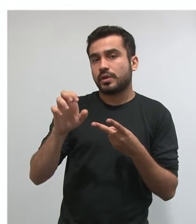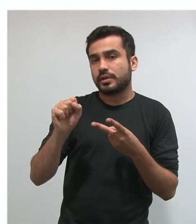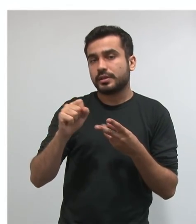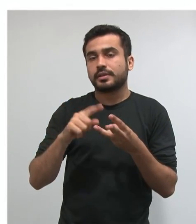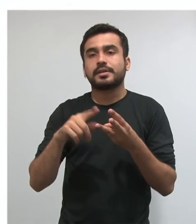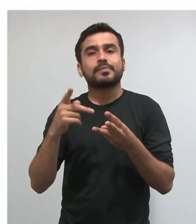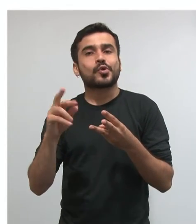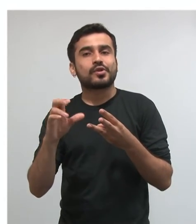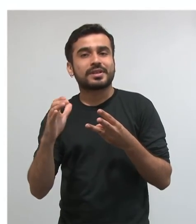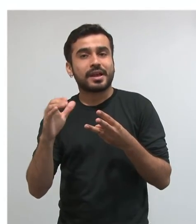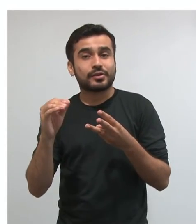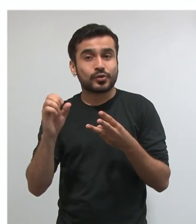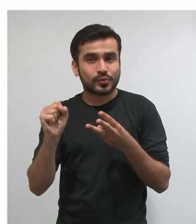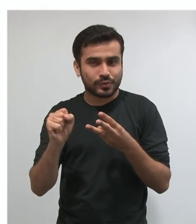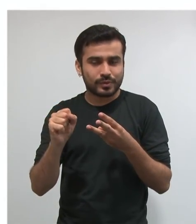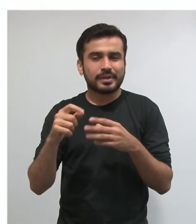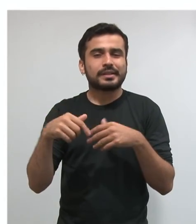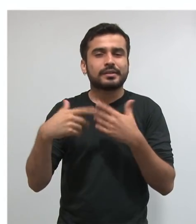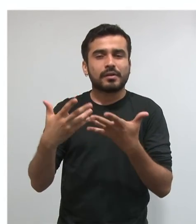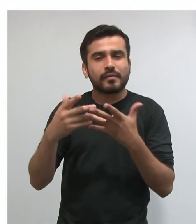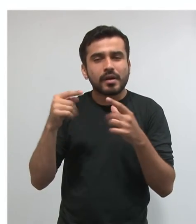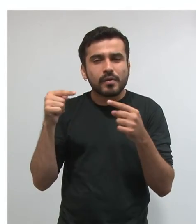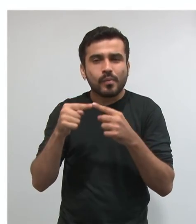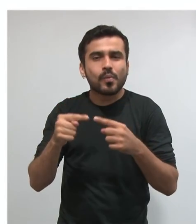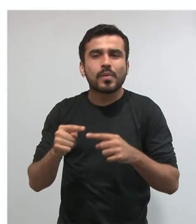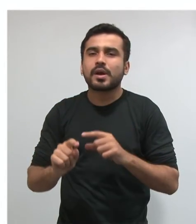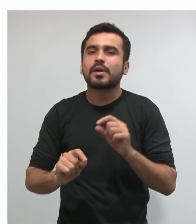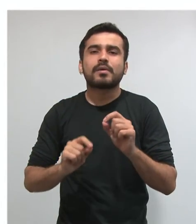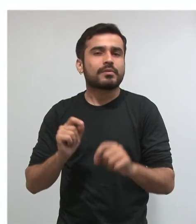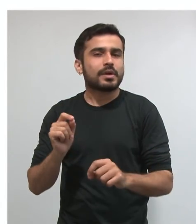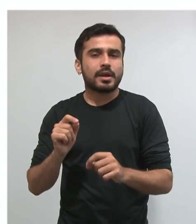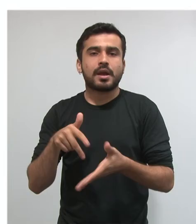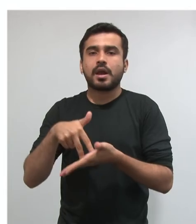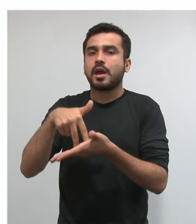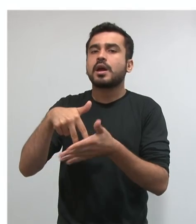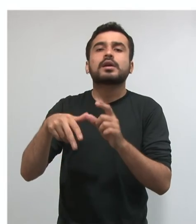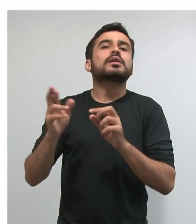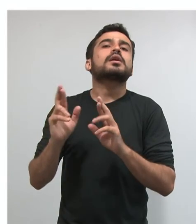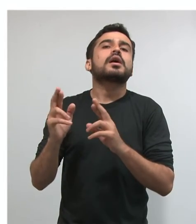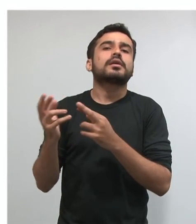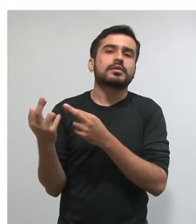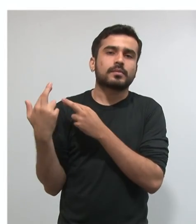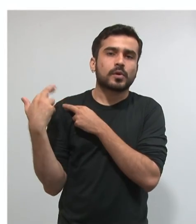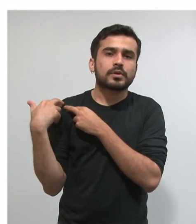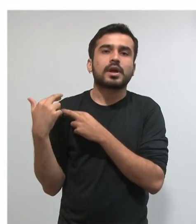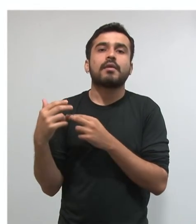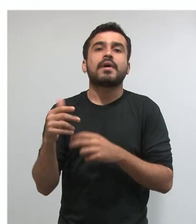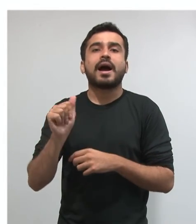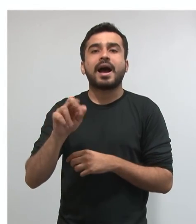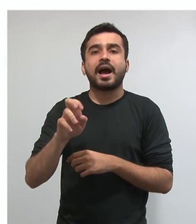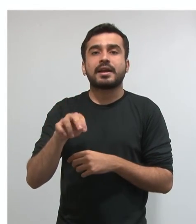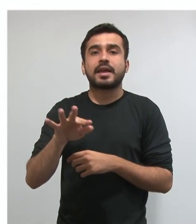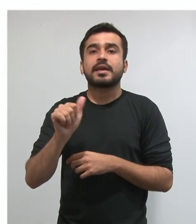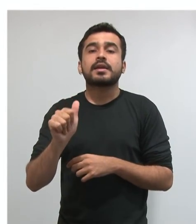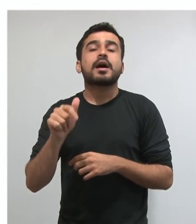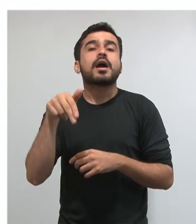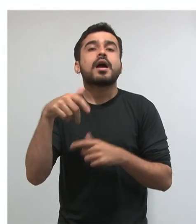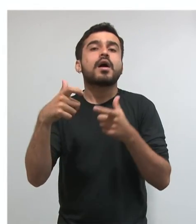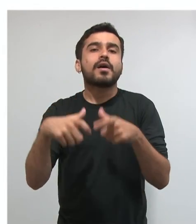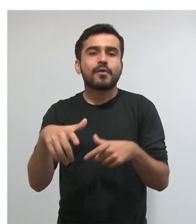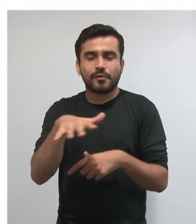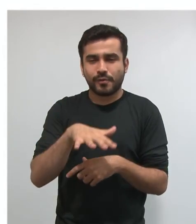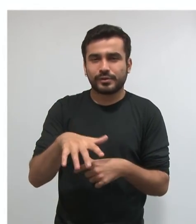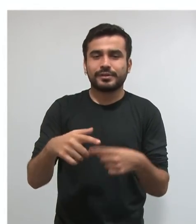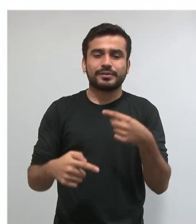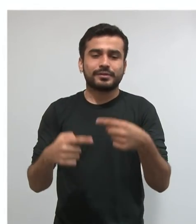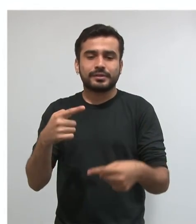para quais são os atores que estão relacionados com essa política, né, em que arena se debate, se discute essa temática. E